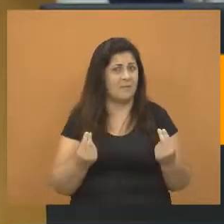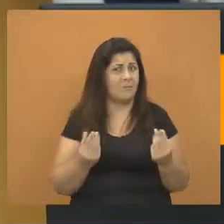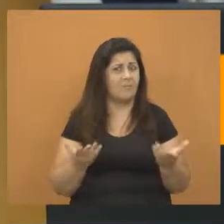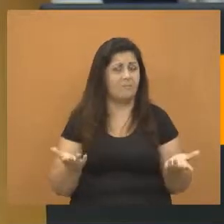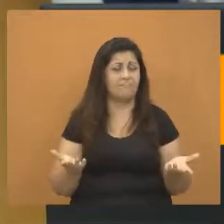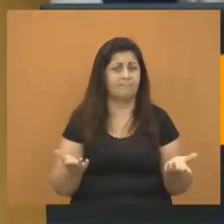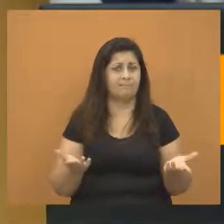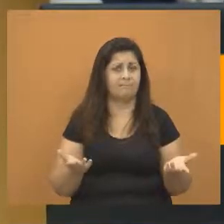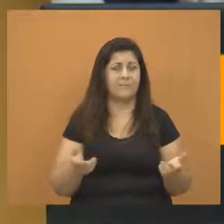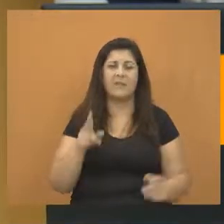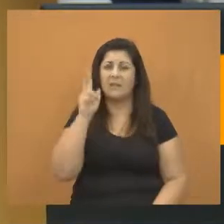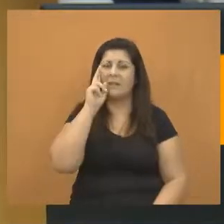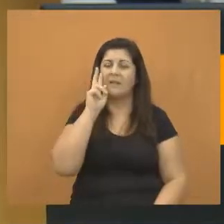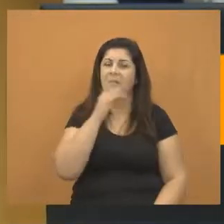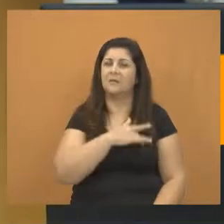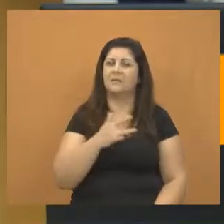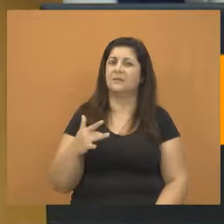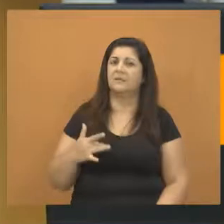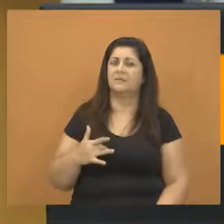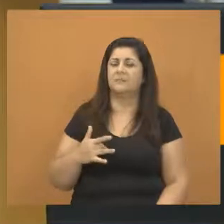saúde